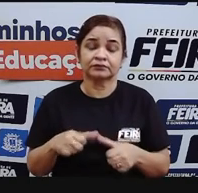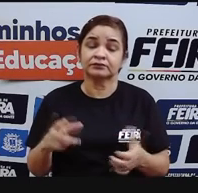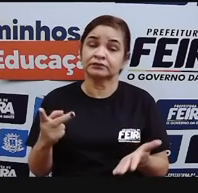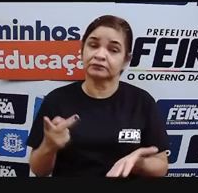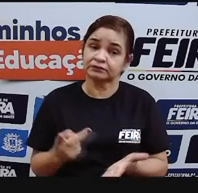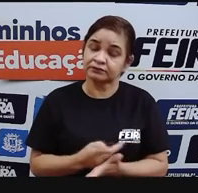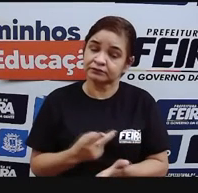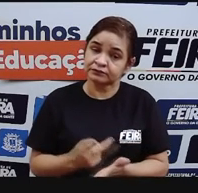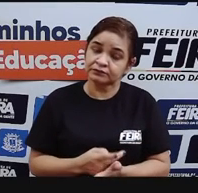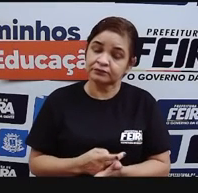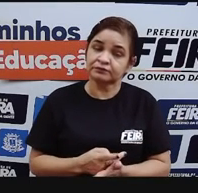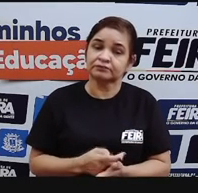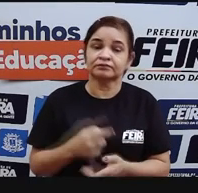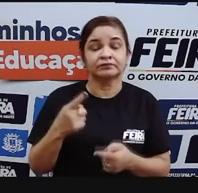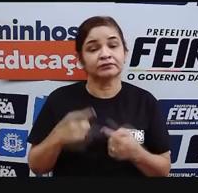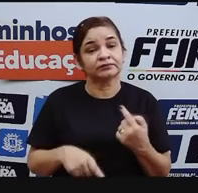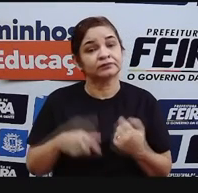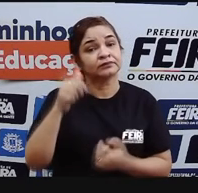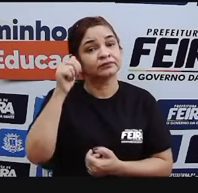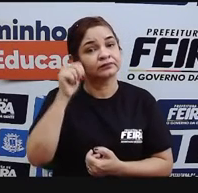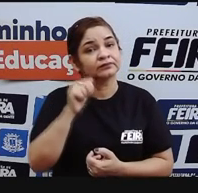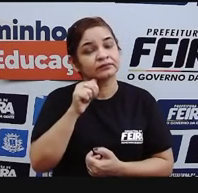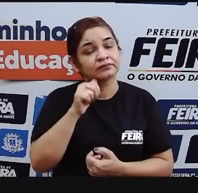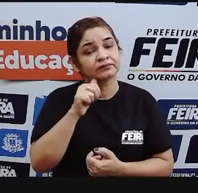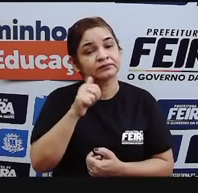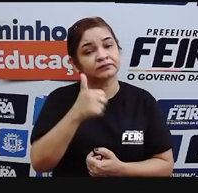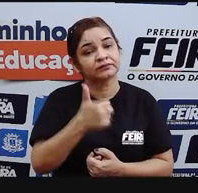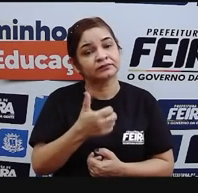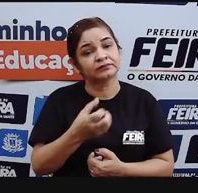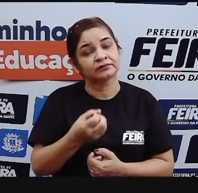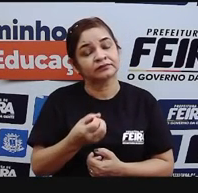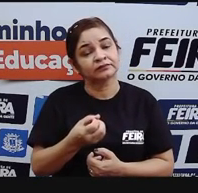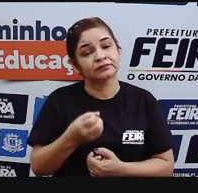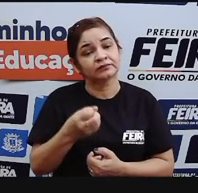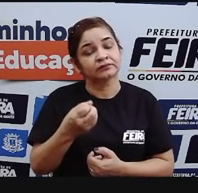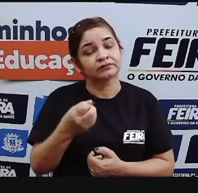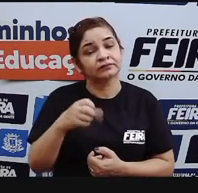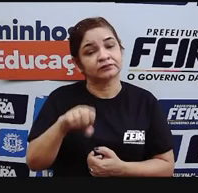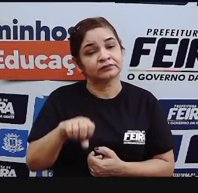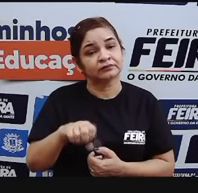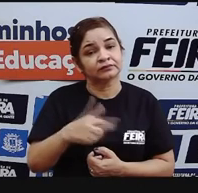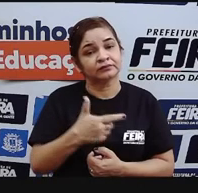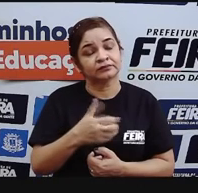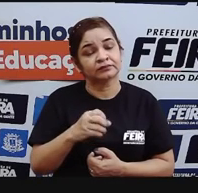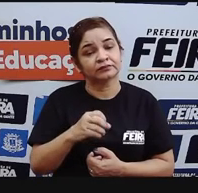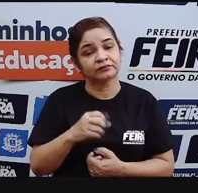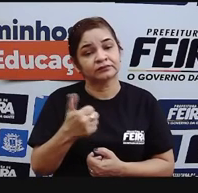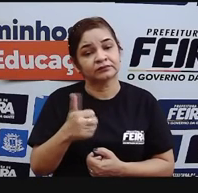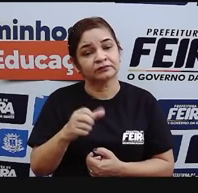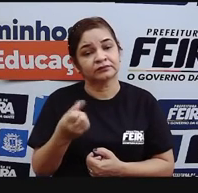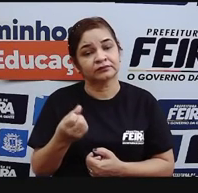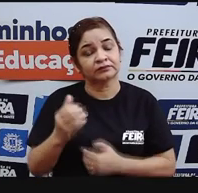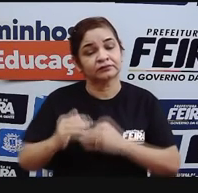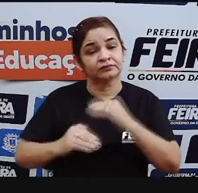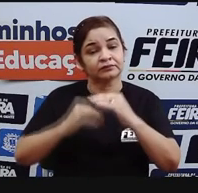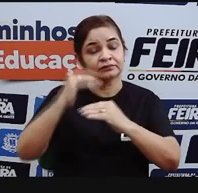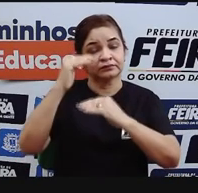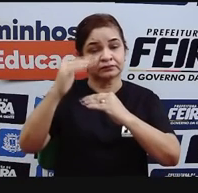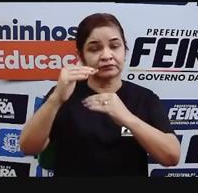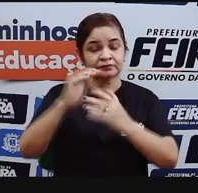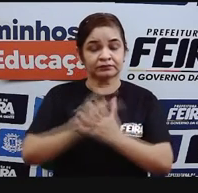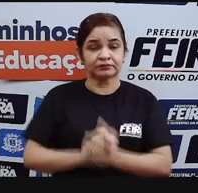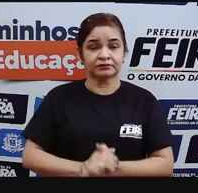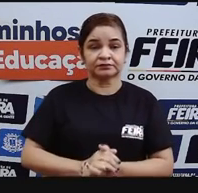né? E aí, de 2009 para 2016, a gente vê também um aumento